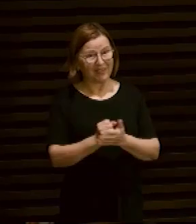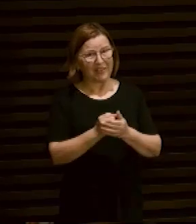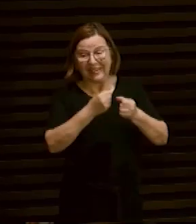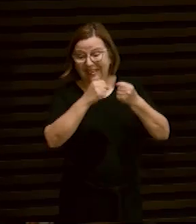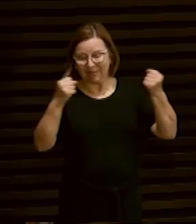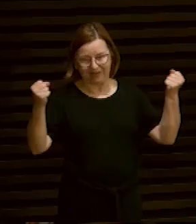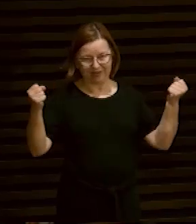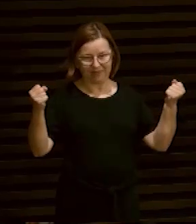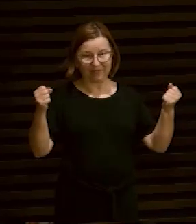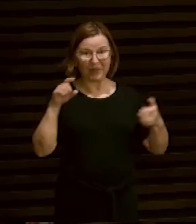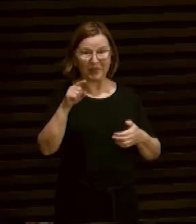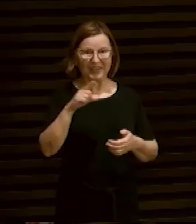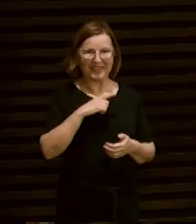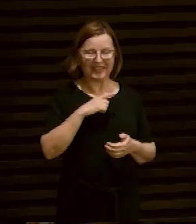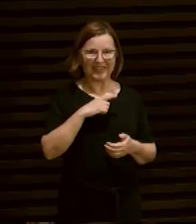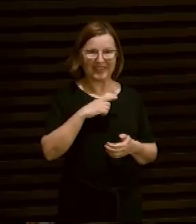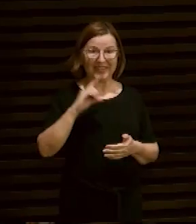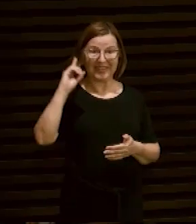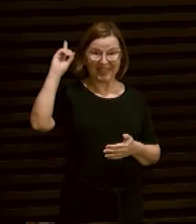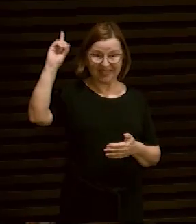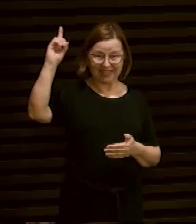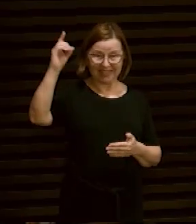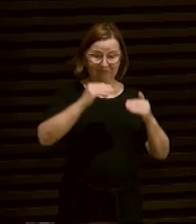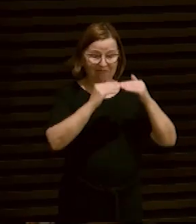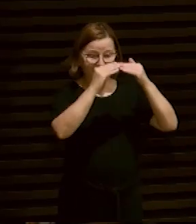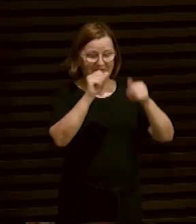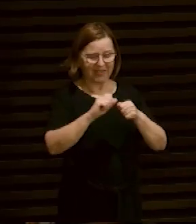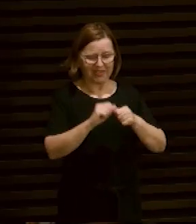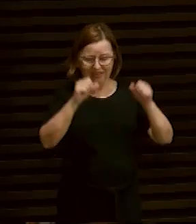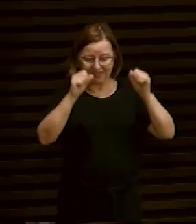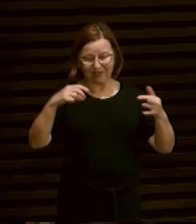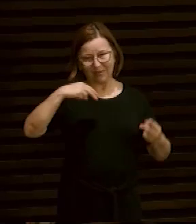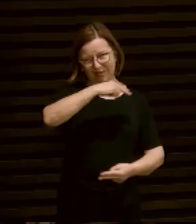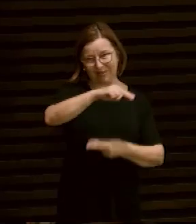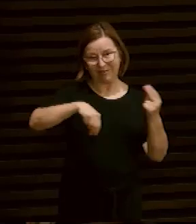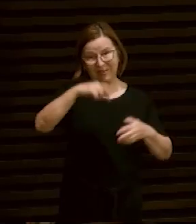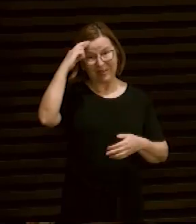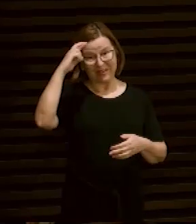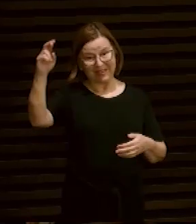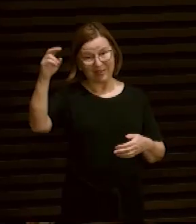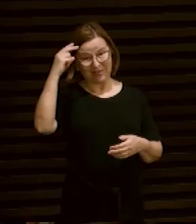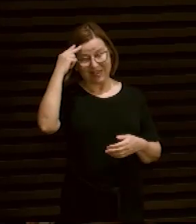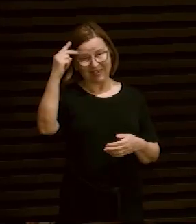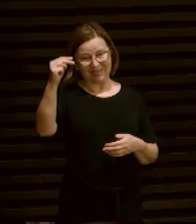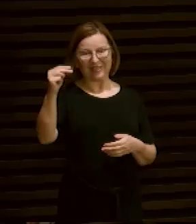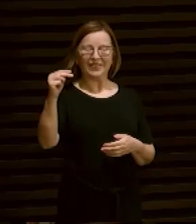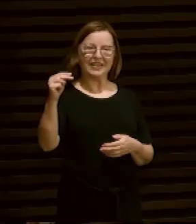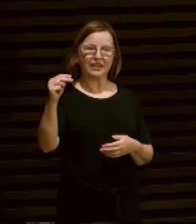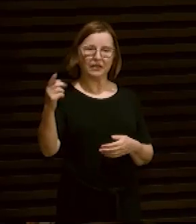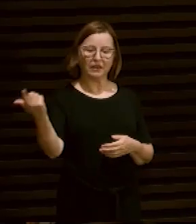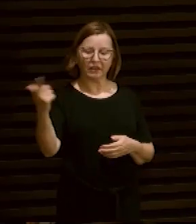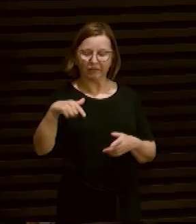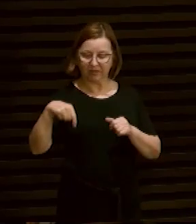Então você tem o superior Deus, Criador do universo, Senhor da história, que entra numa